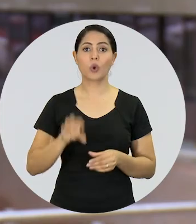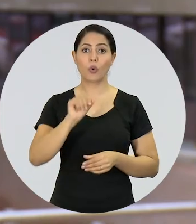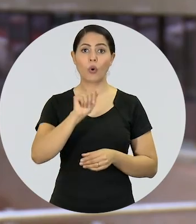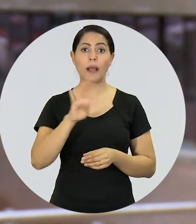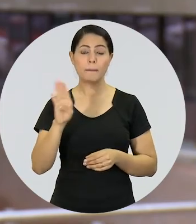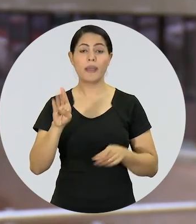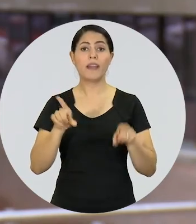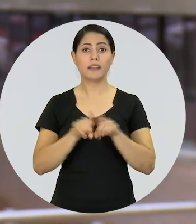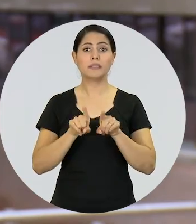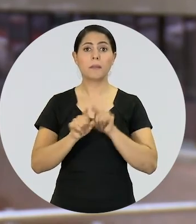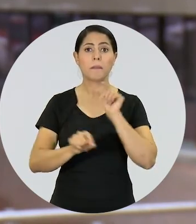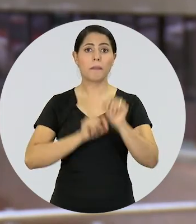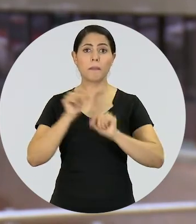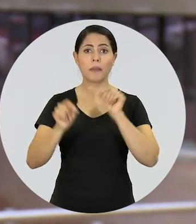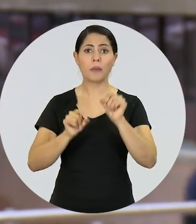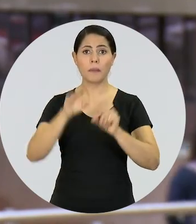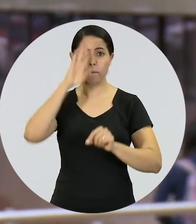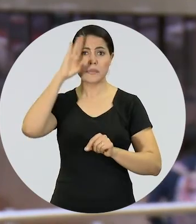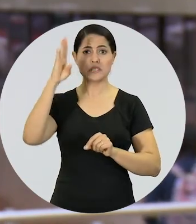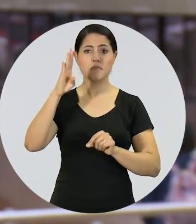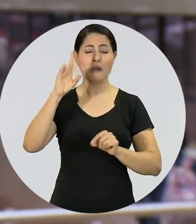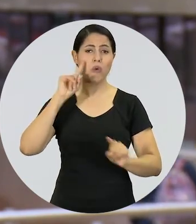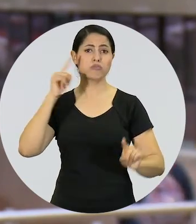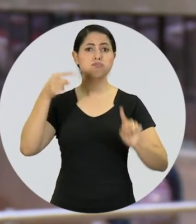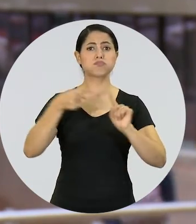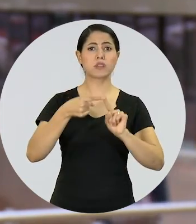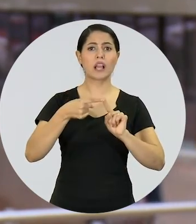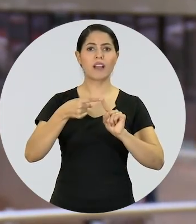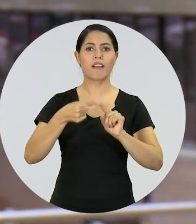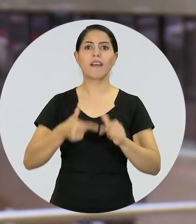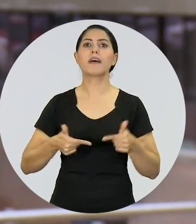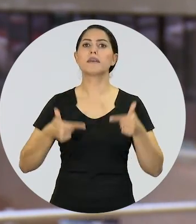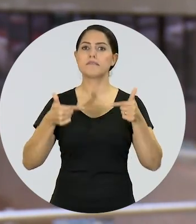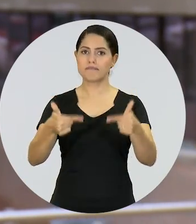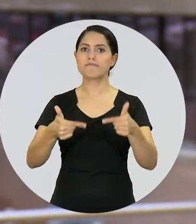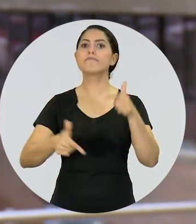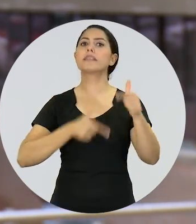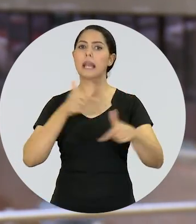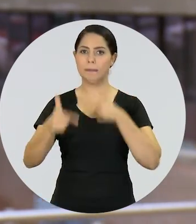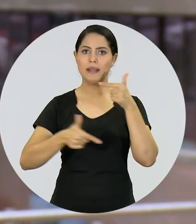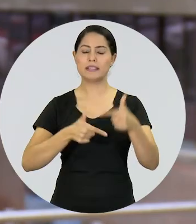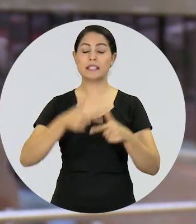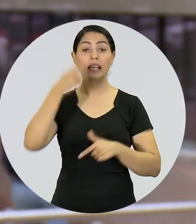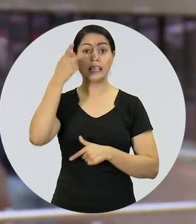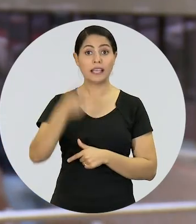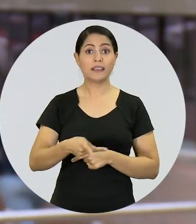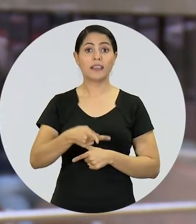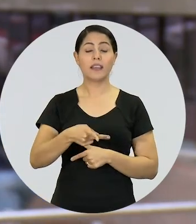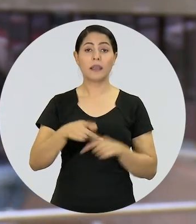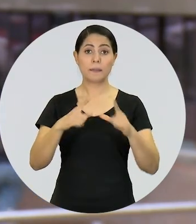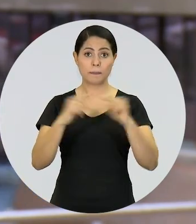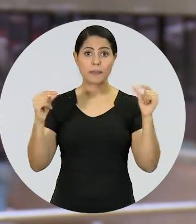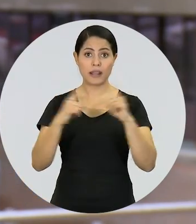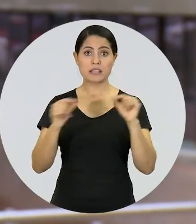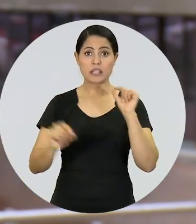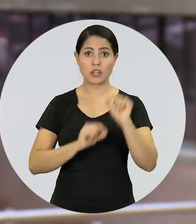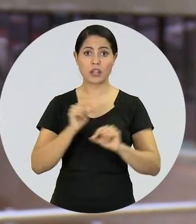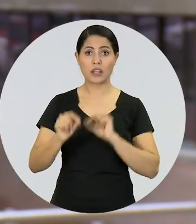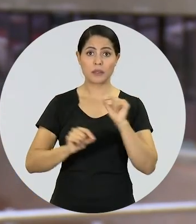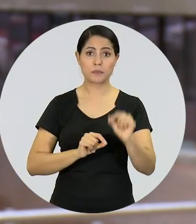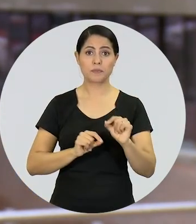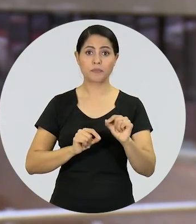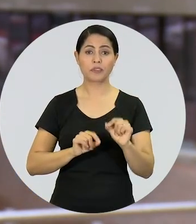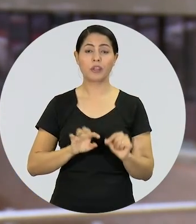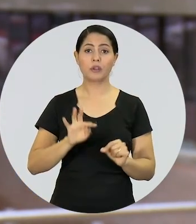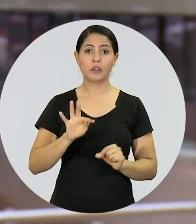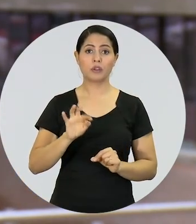Ordem dos Advogados também tem como uma de suas bandeiras as pautas trabalhistas. E aqui em Brasília, no Tribunal